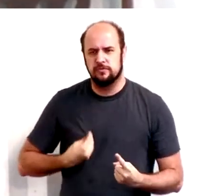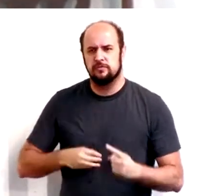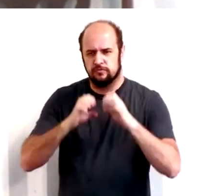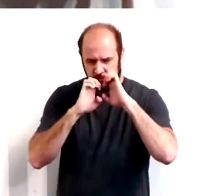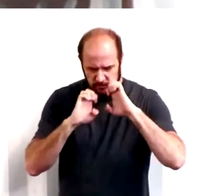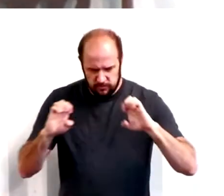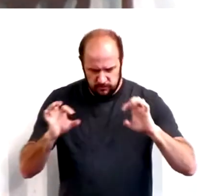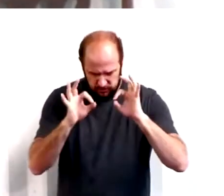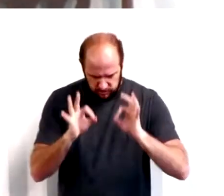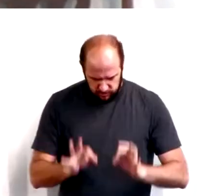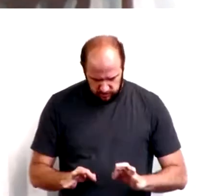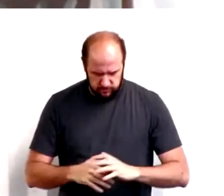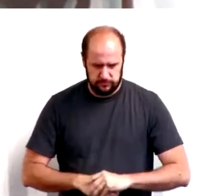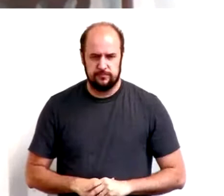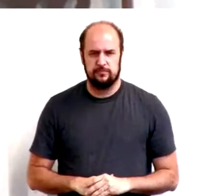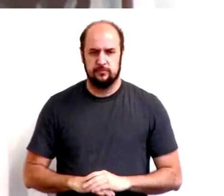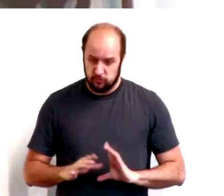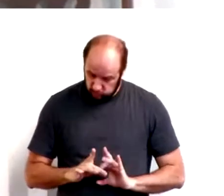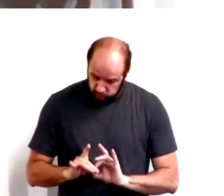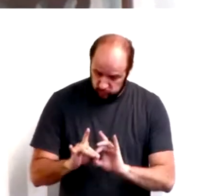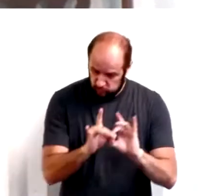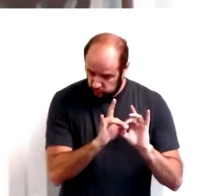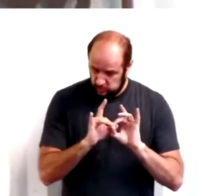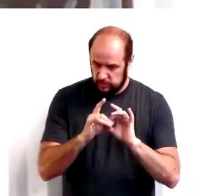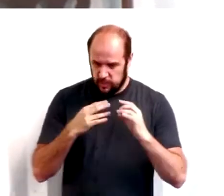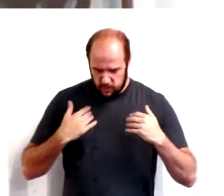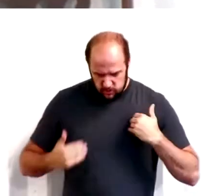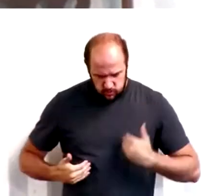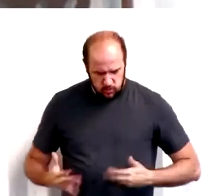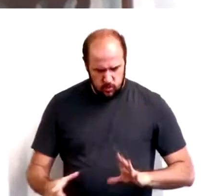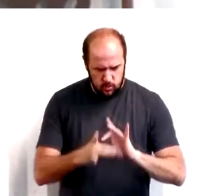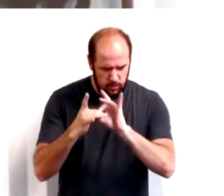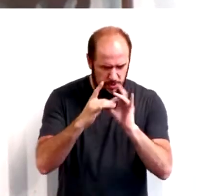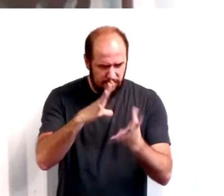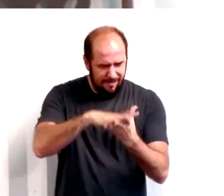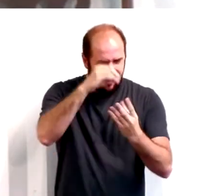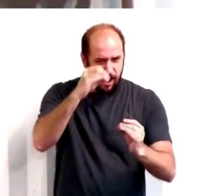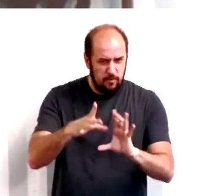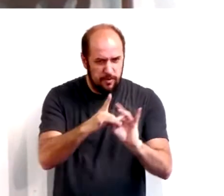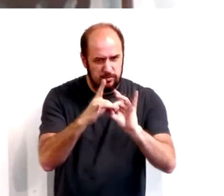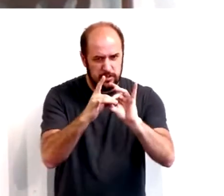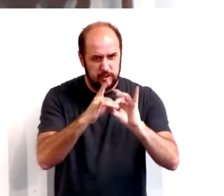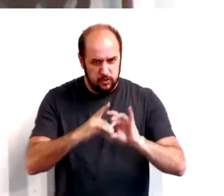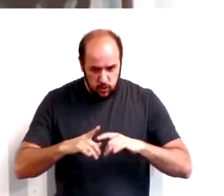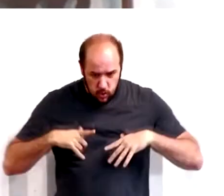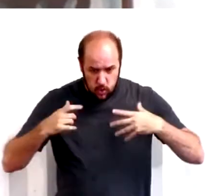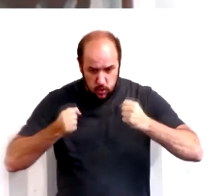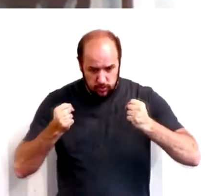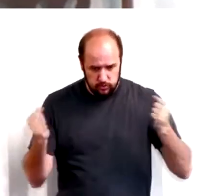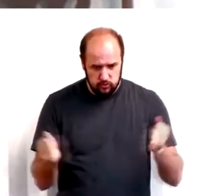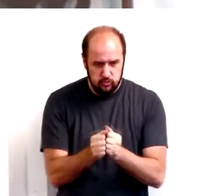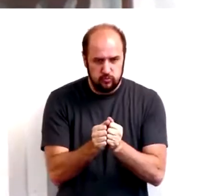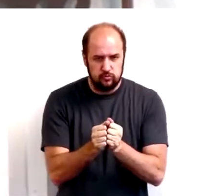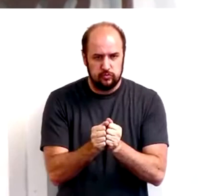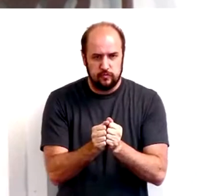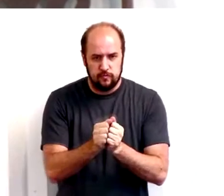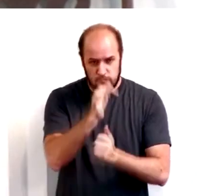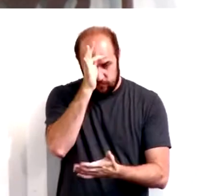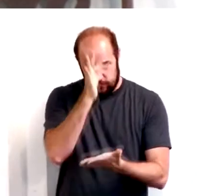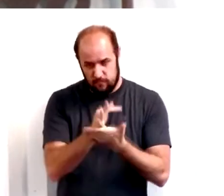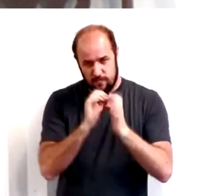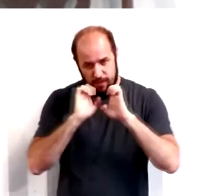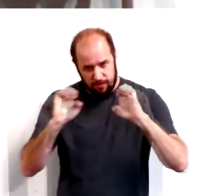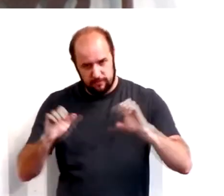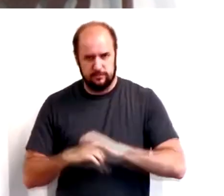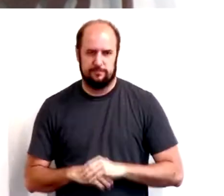Evangelho, nessa unidade como um só corpo, uma só alma, lutando juntos pela fé evangélica. Ele